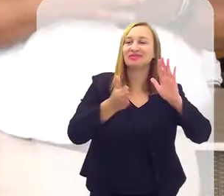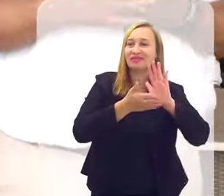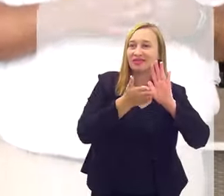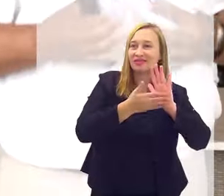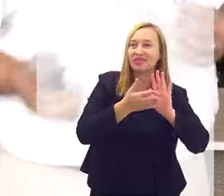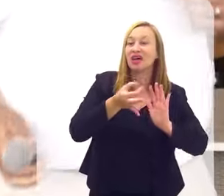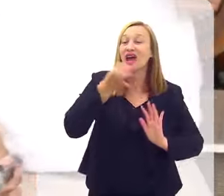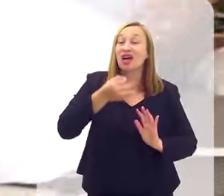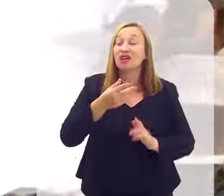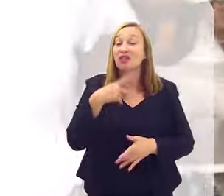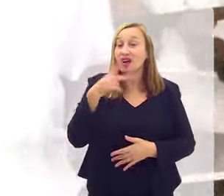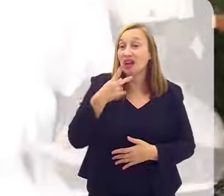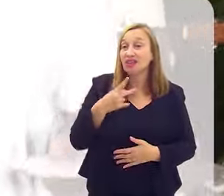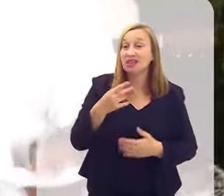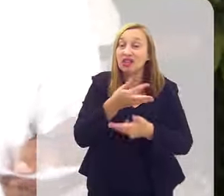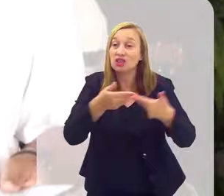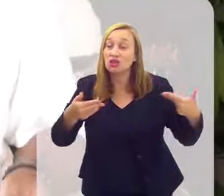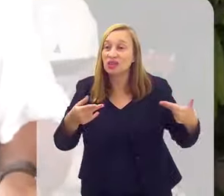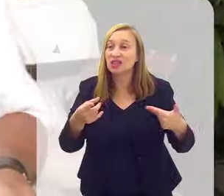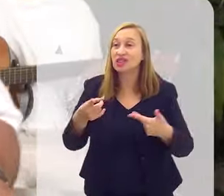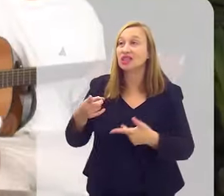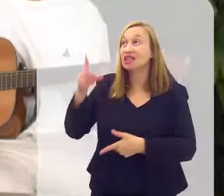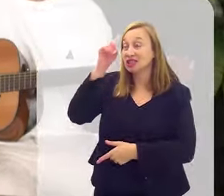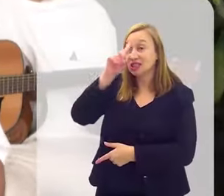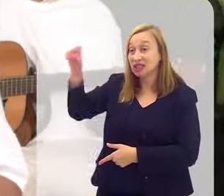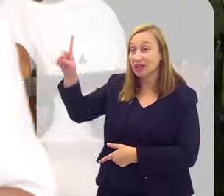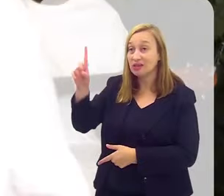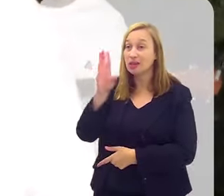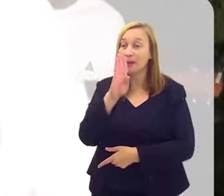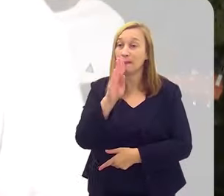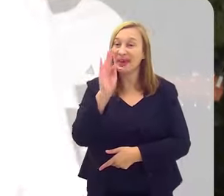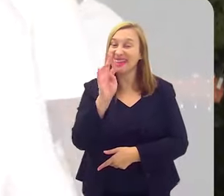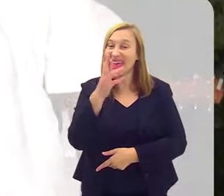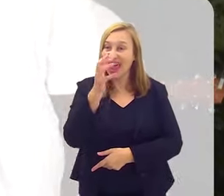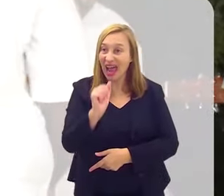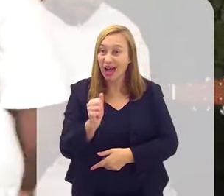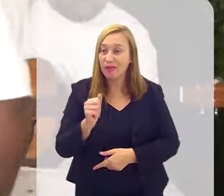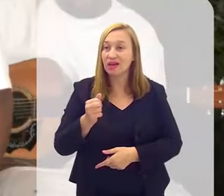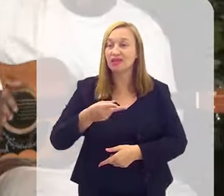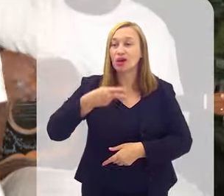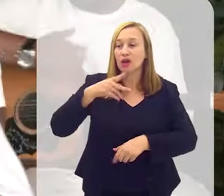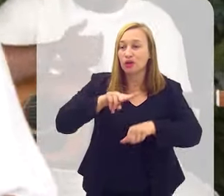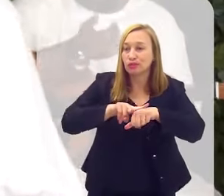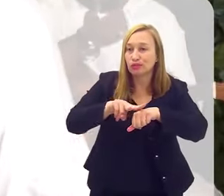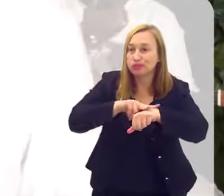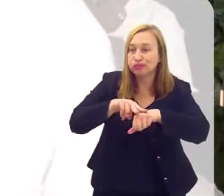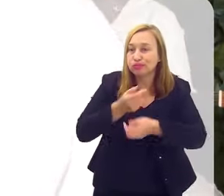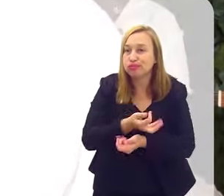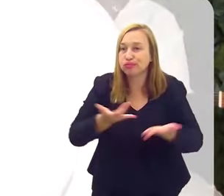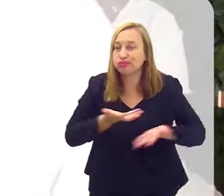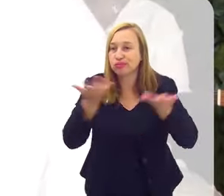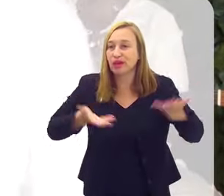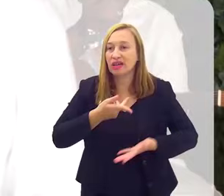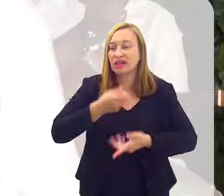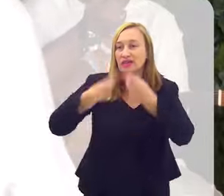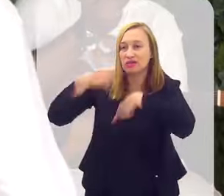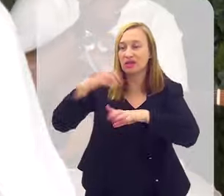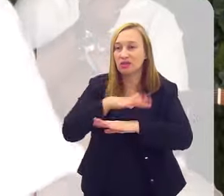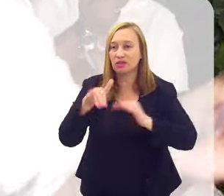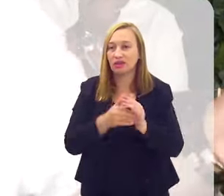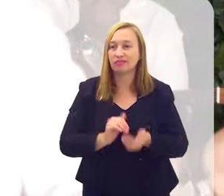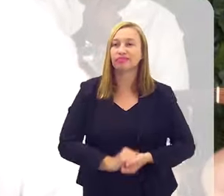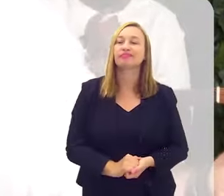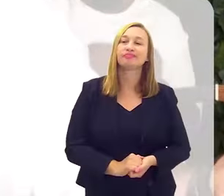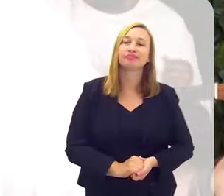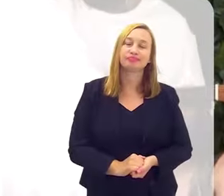Brasil é assim que funciona o programa A gente tá aqui falando das coisas de Deus beteraba tá ali com medo da salada